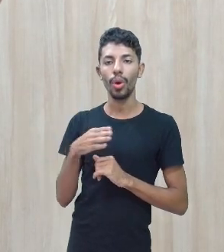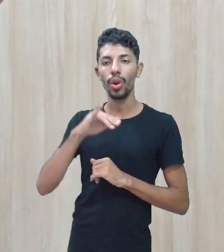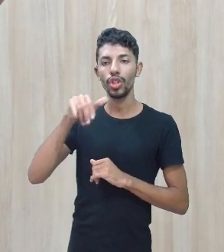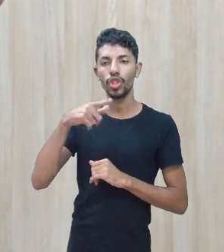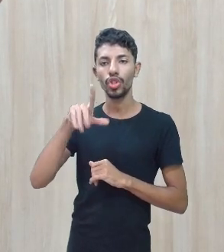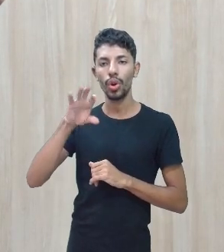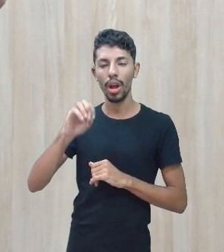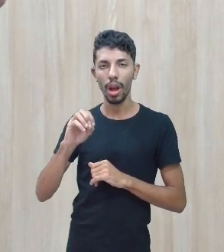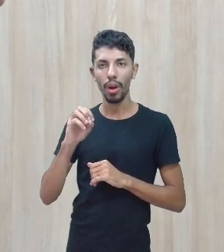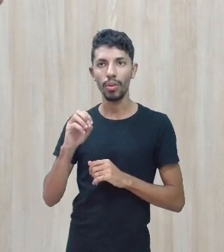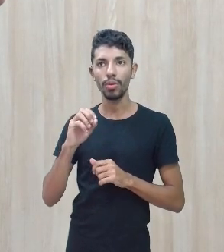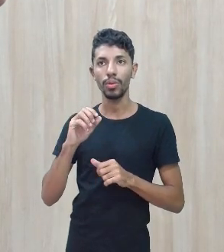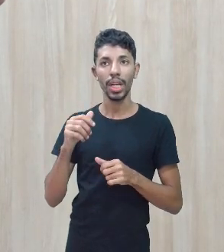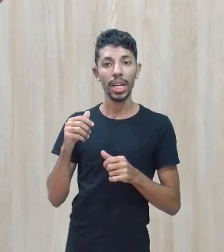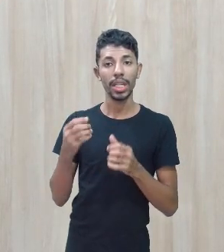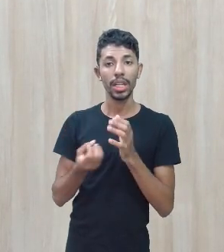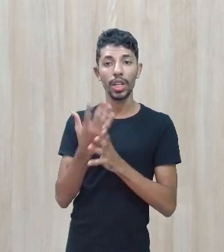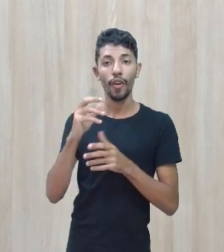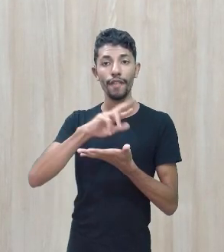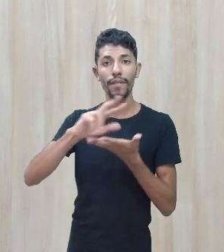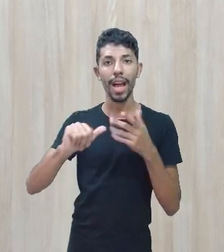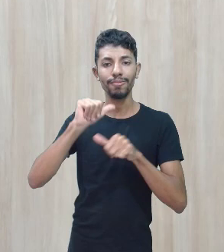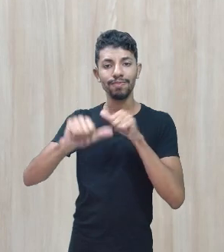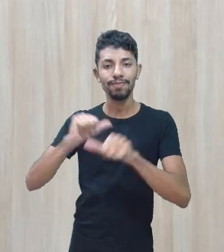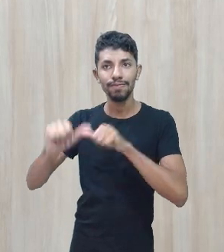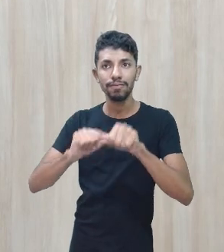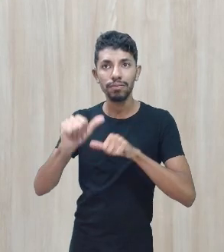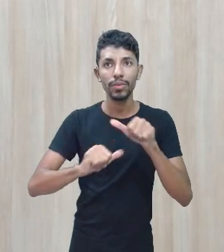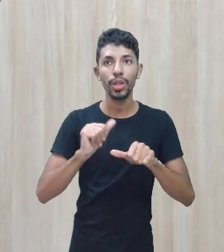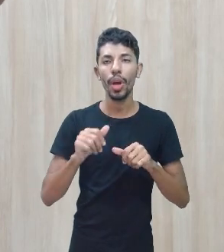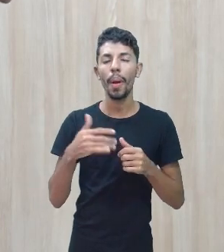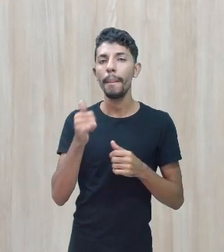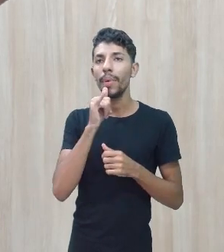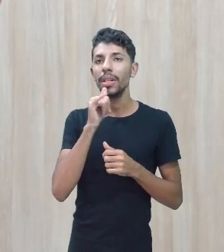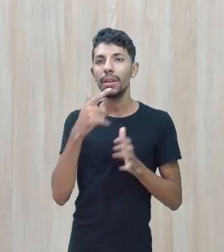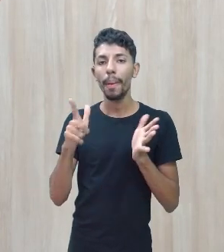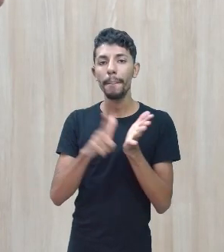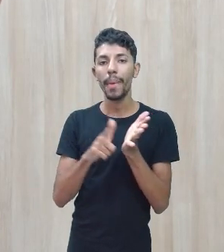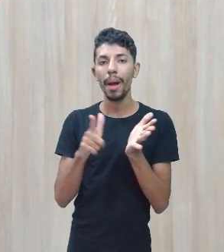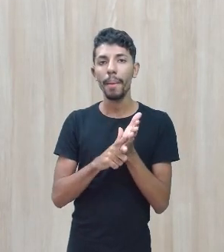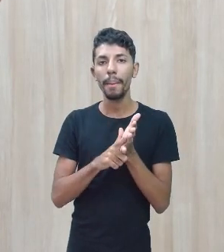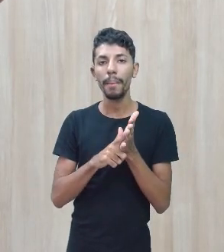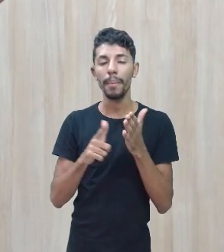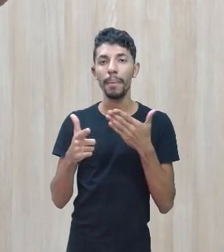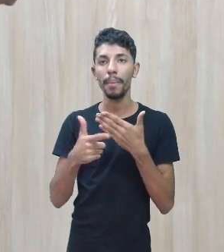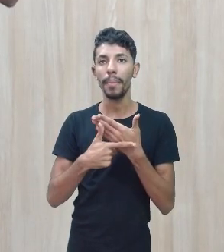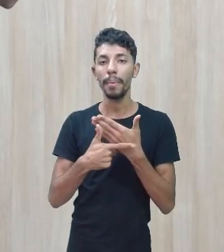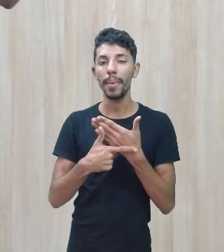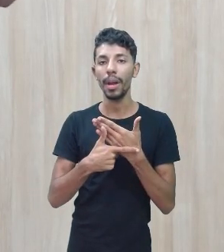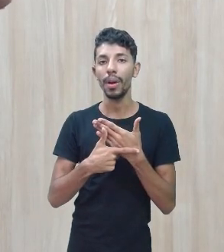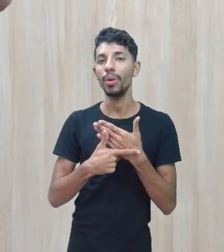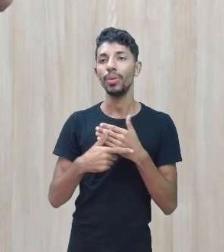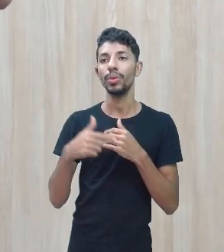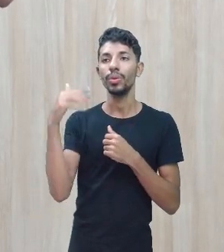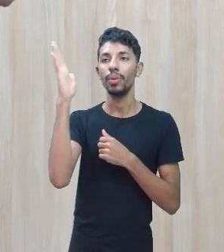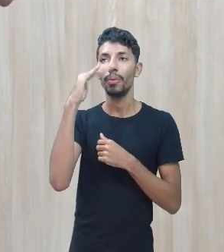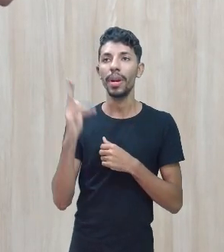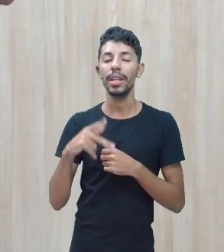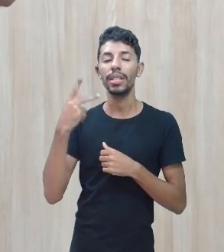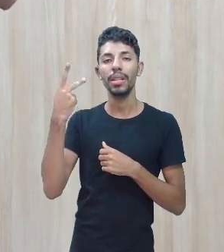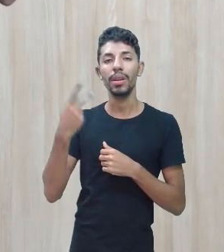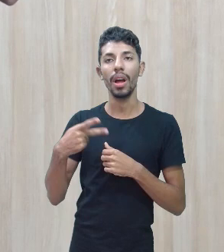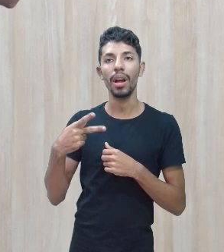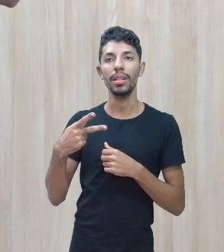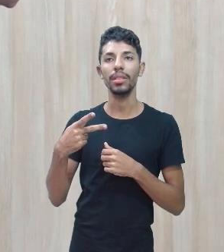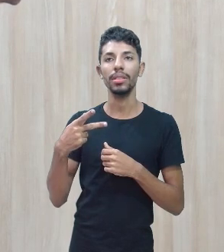reformas, mudando inclusive o panorama, o papel do Brasil no mundo português, né, nos territórios portugueses.